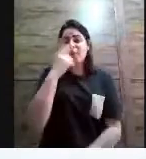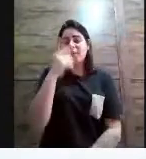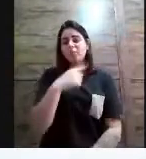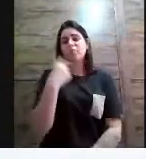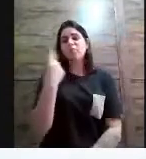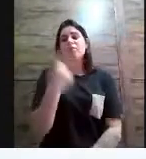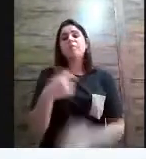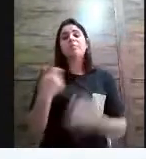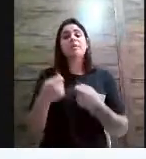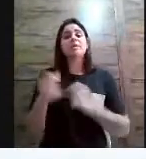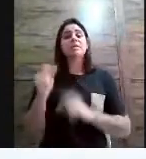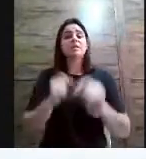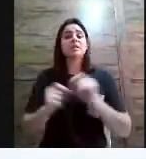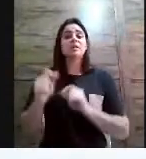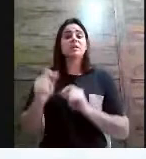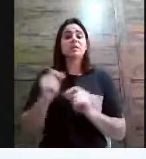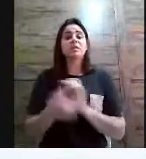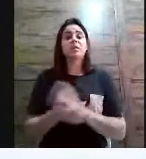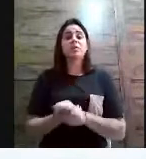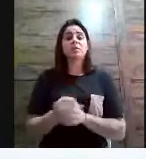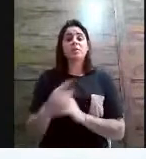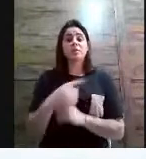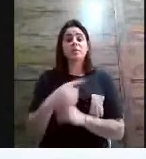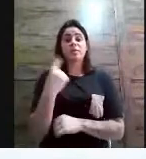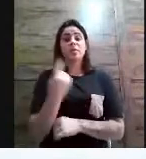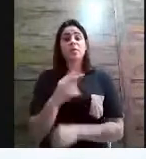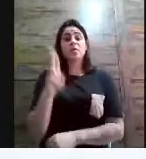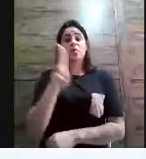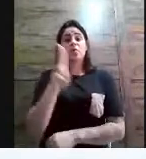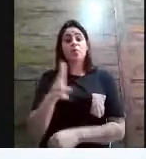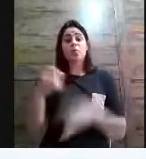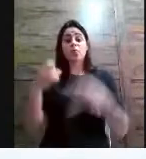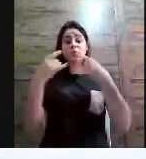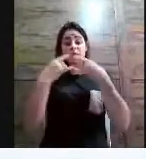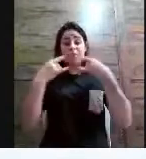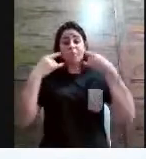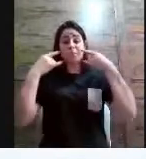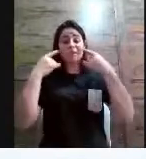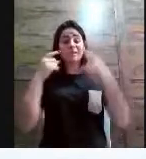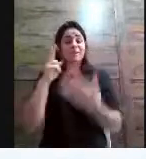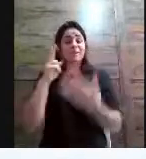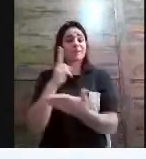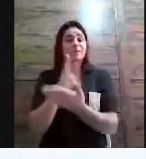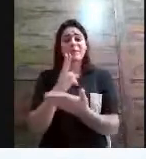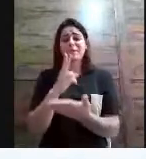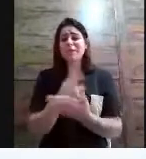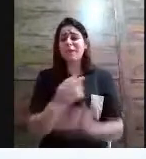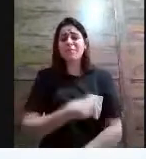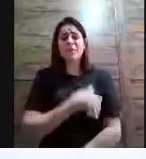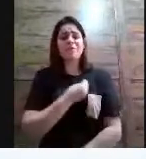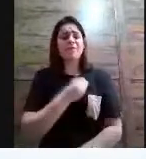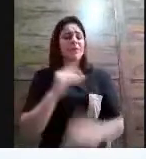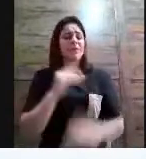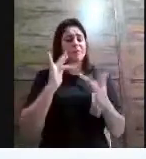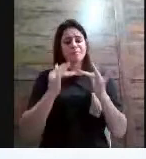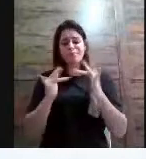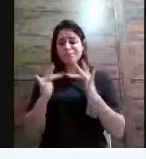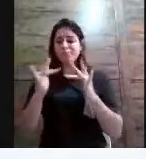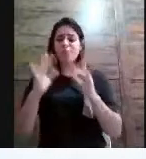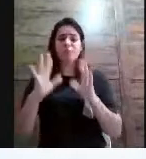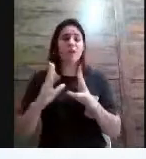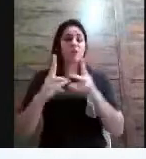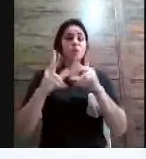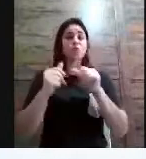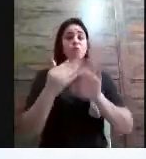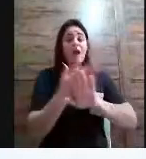colocar isso. Nós vamos continuar usando máscara quando a gente sair, quando tiver contato com outras pessoas, manter um distanciamento